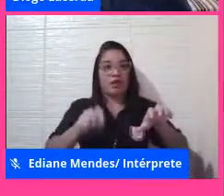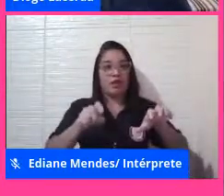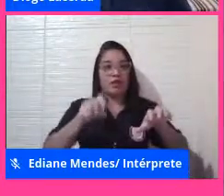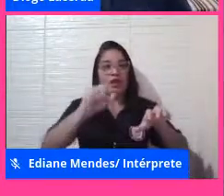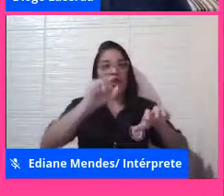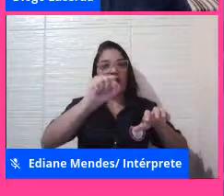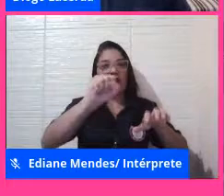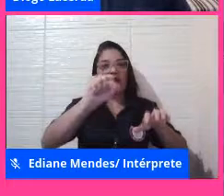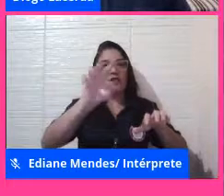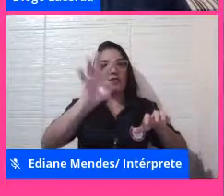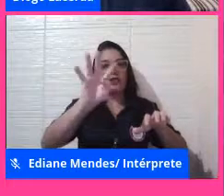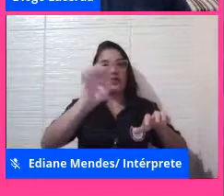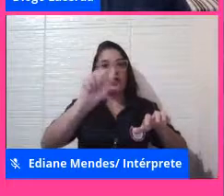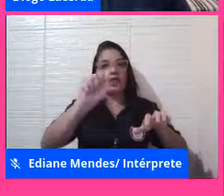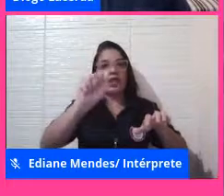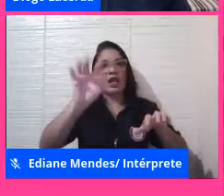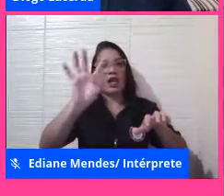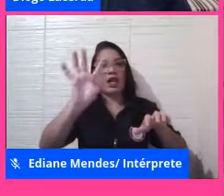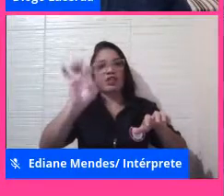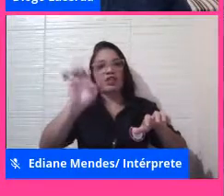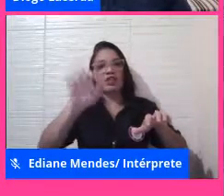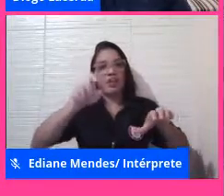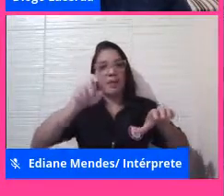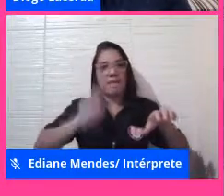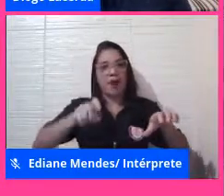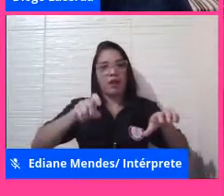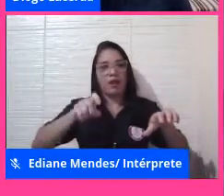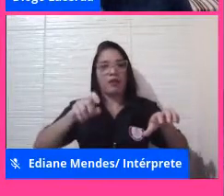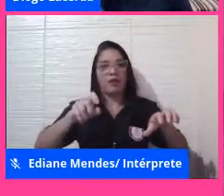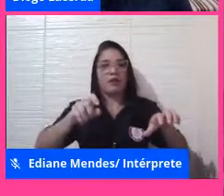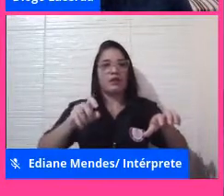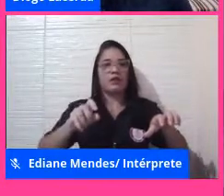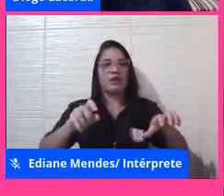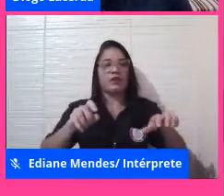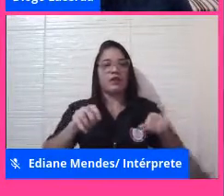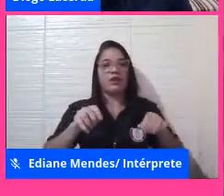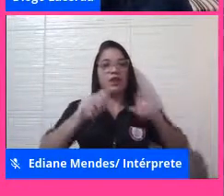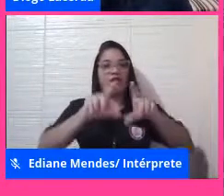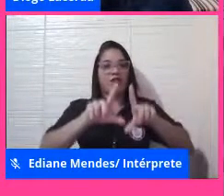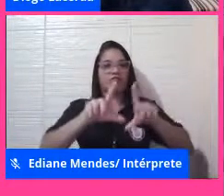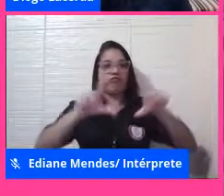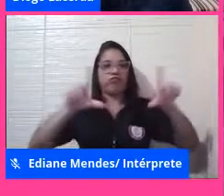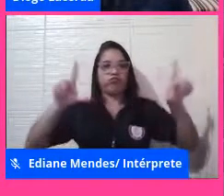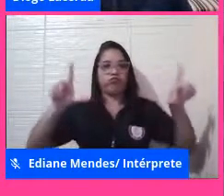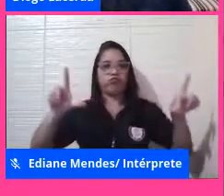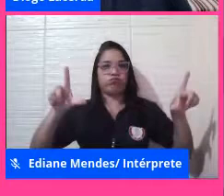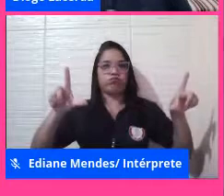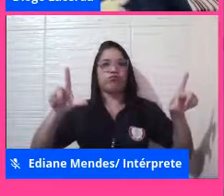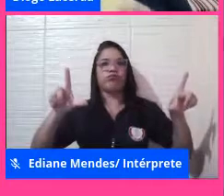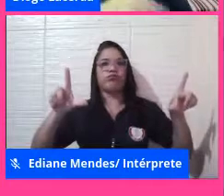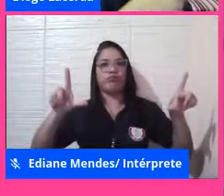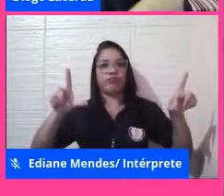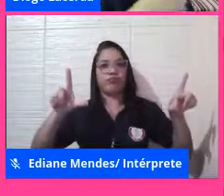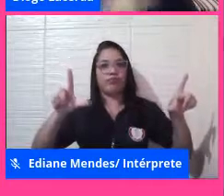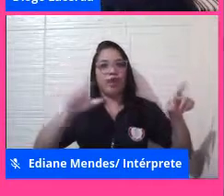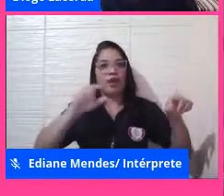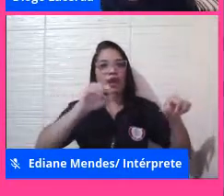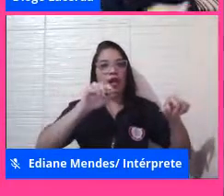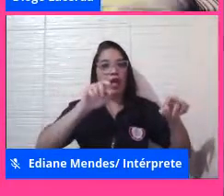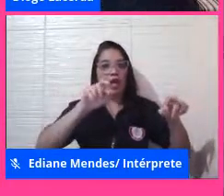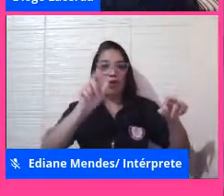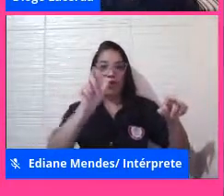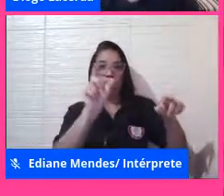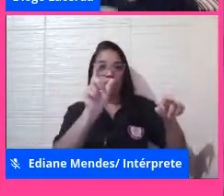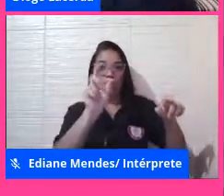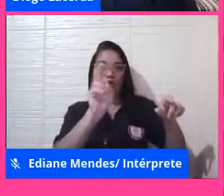vai instalar essa parte, né? Então, basicamente, vai abrir essa parte daqui de instalação e é o de sempre,